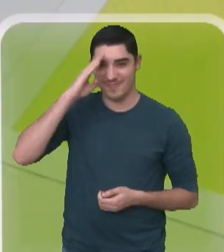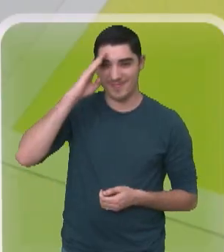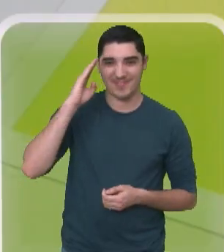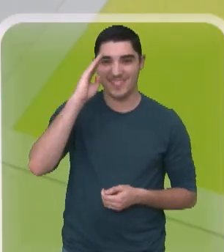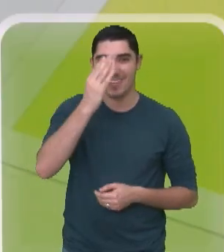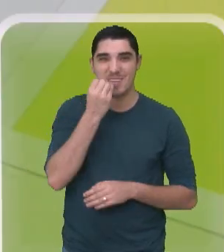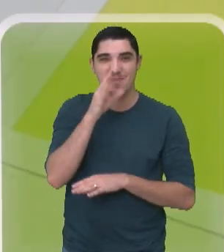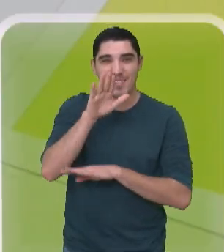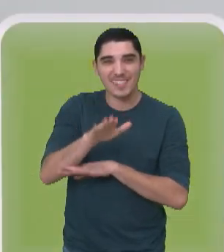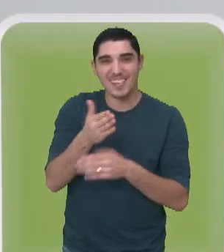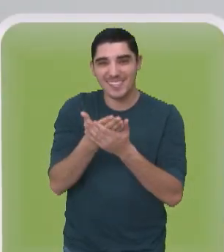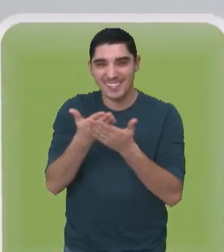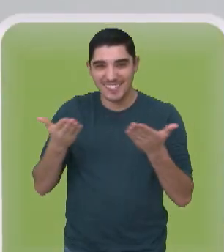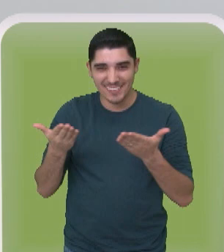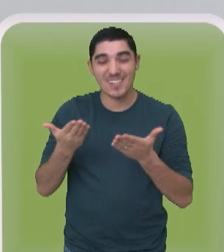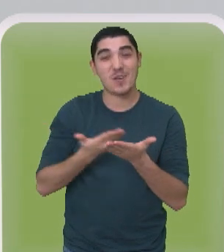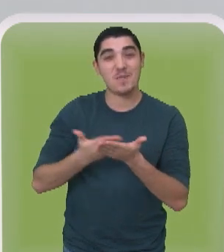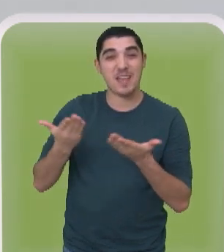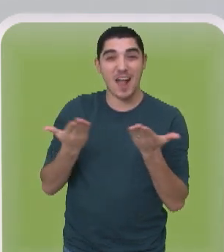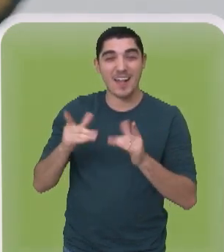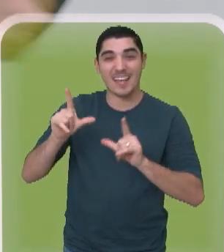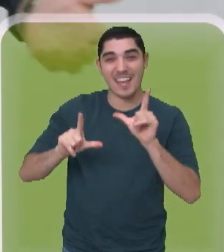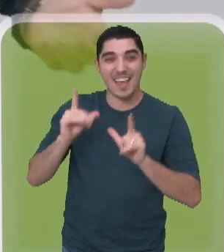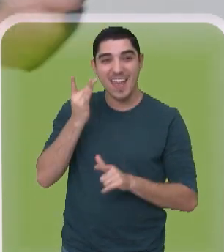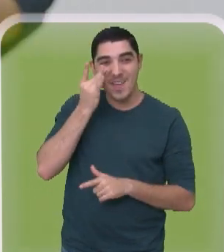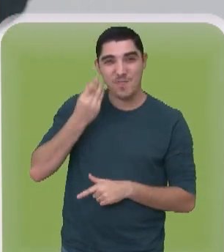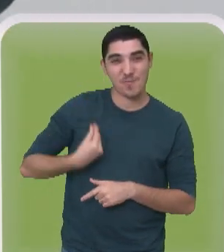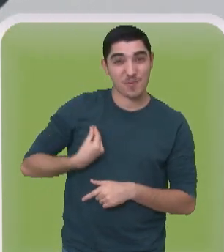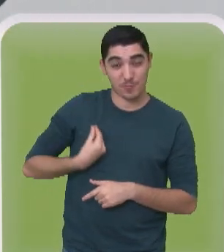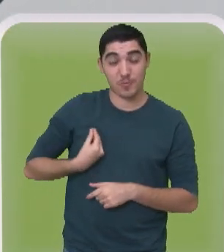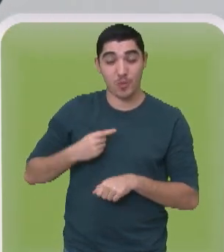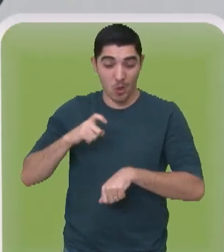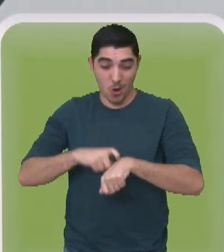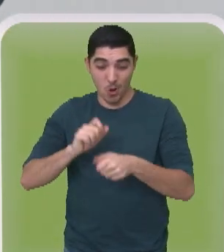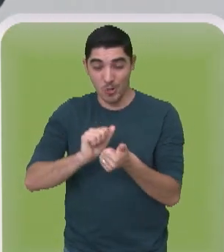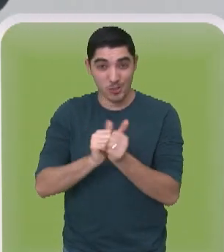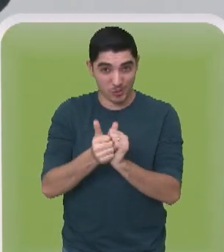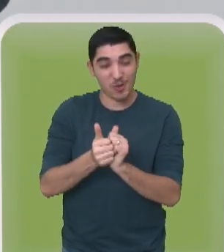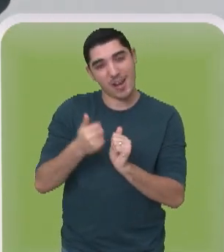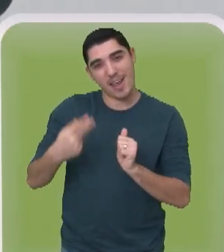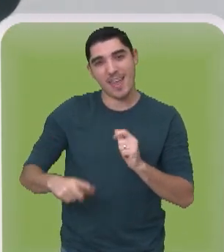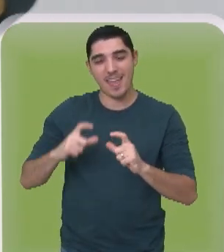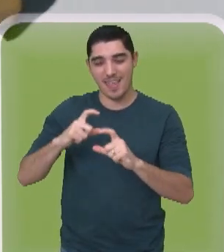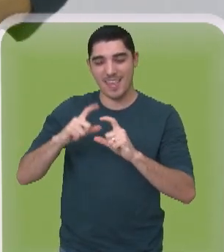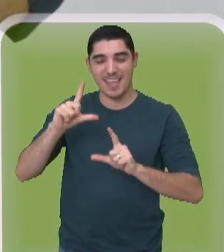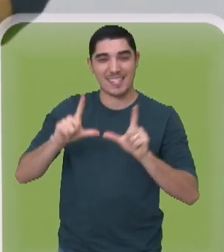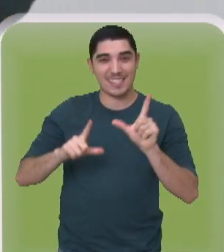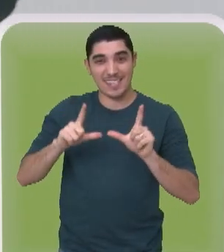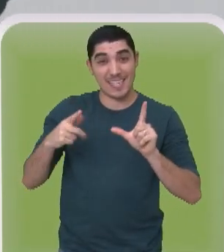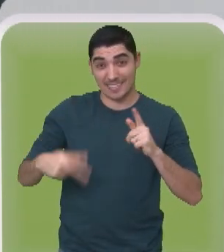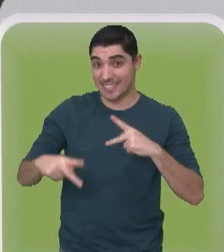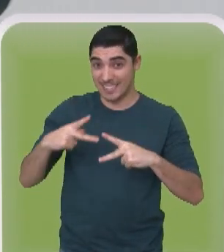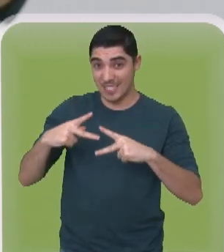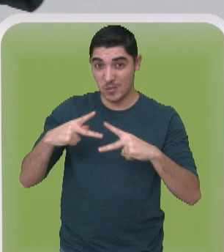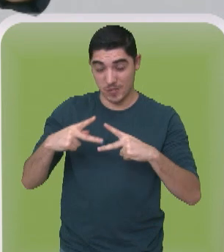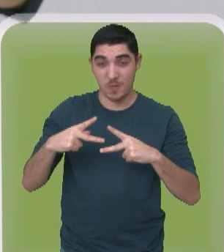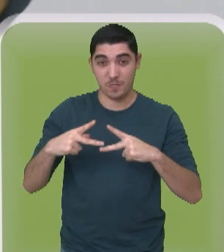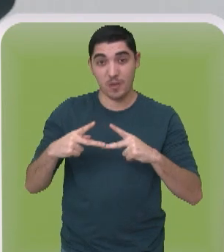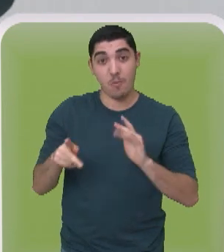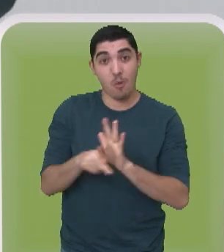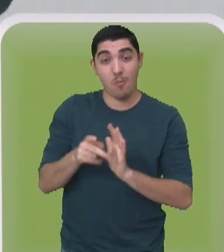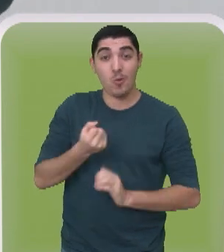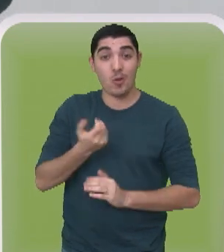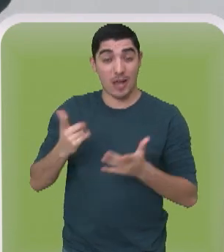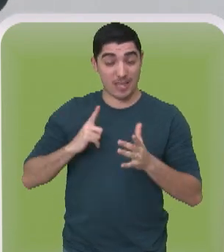Salve, salve, galera! Uma boa tarde para vocês. Está começando ao vivaço o programa Hora do Esporte, aqui na tela da TV Câmara de São José dos Campos, em